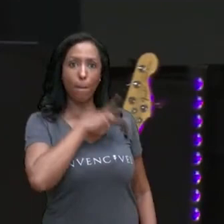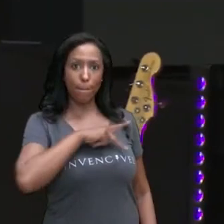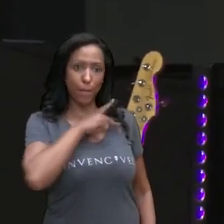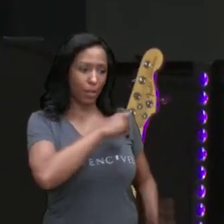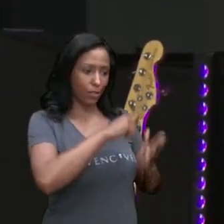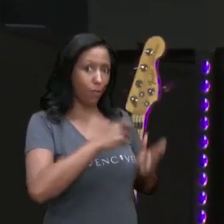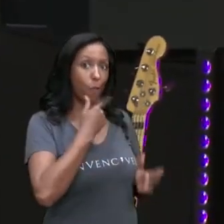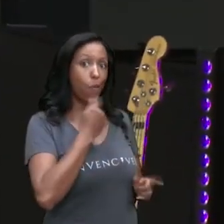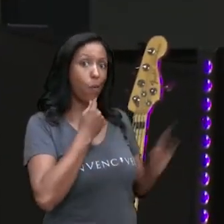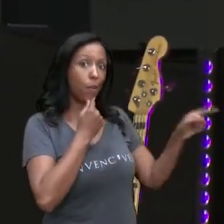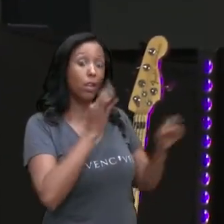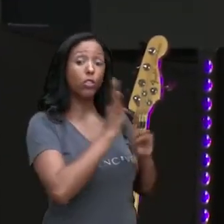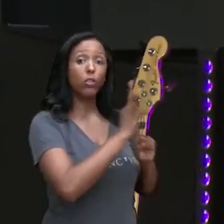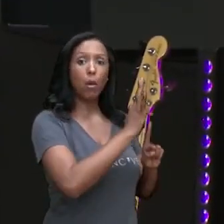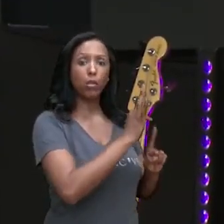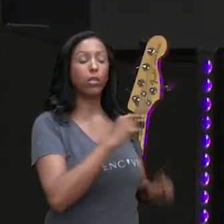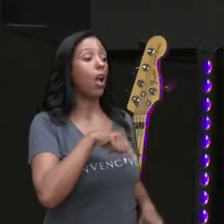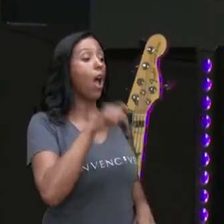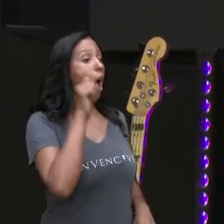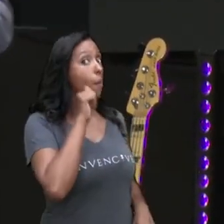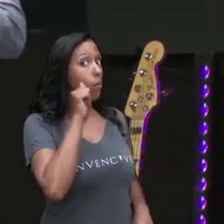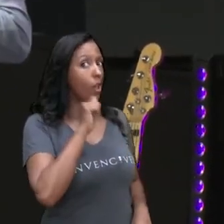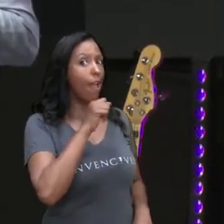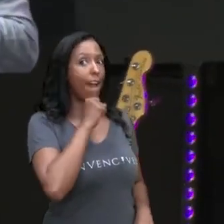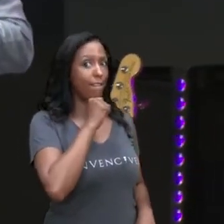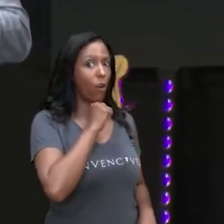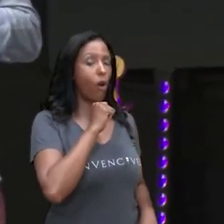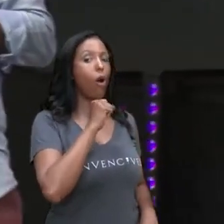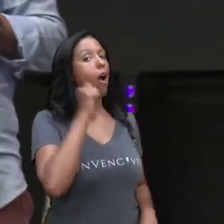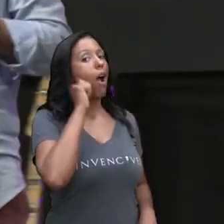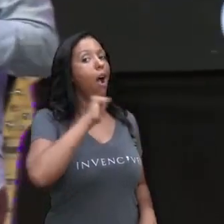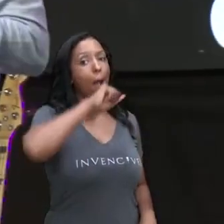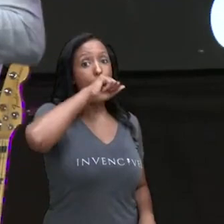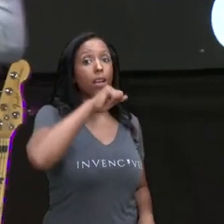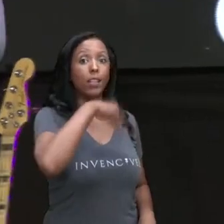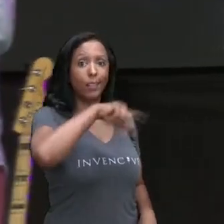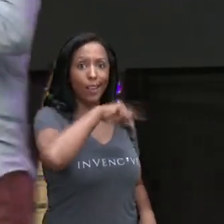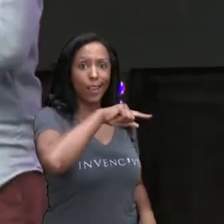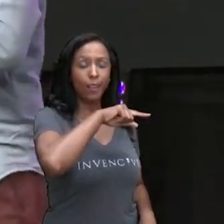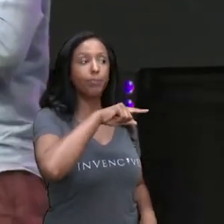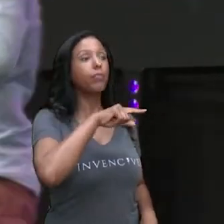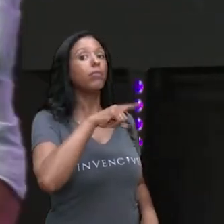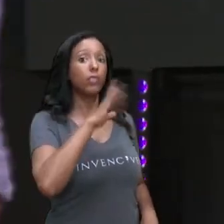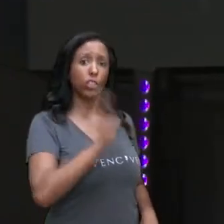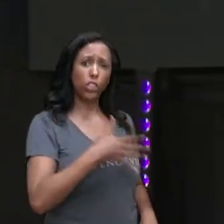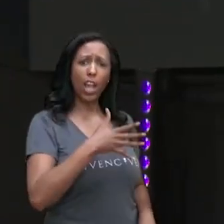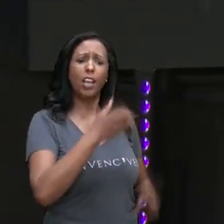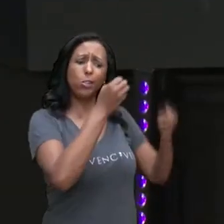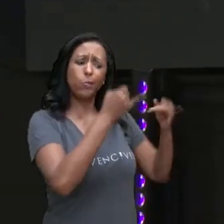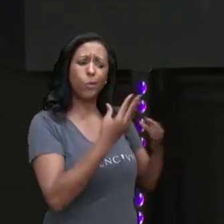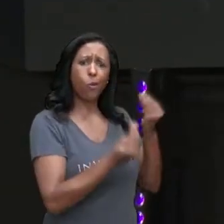a avó também, Lloyd. Aí ele fala: ó, desde criança você sabe, tá? Você não está de bobeira não, Timóteo. Desde criança